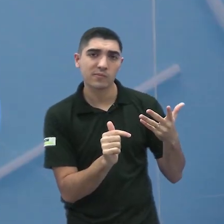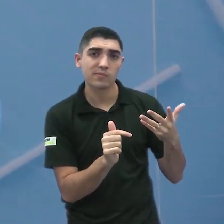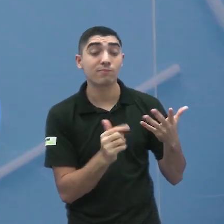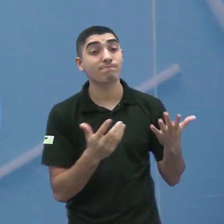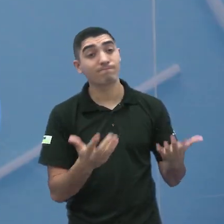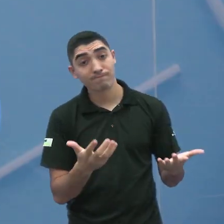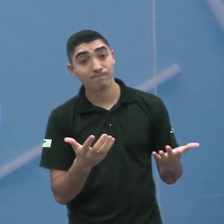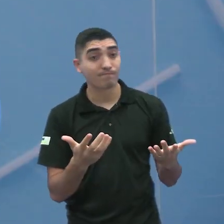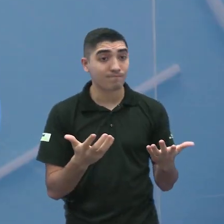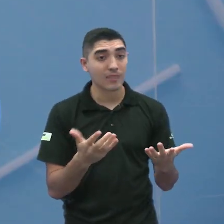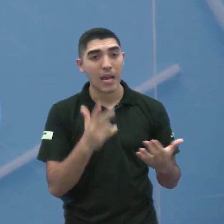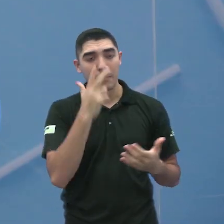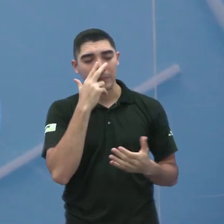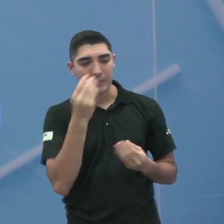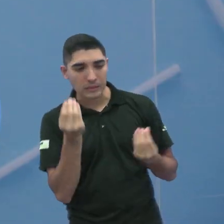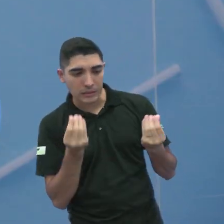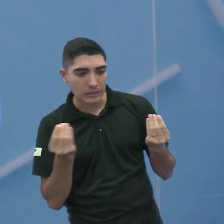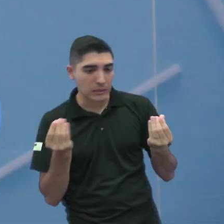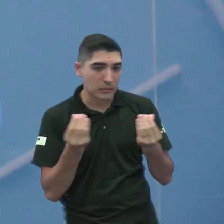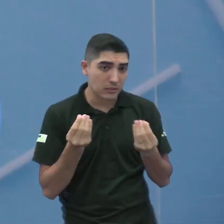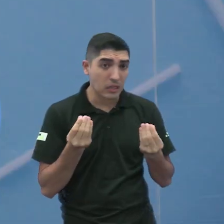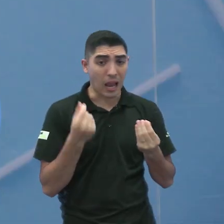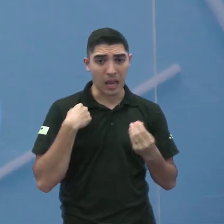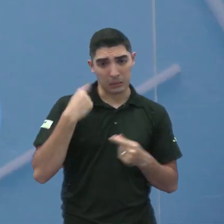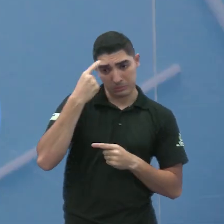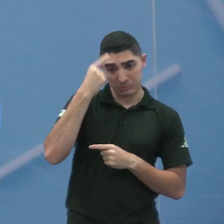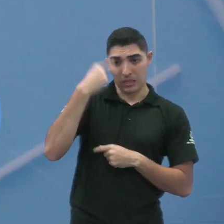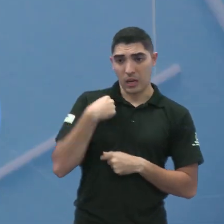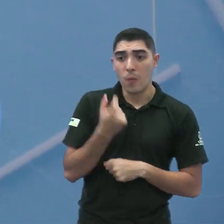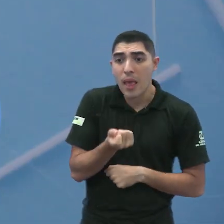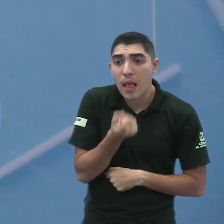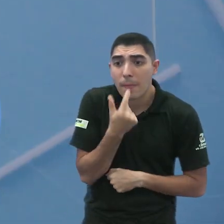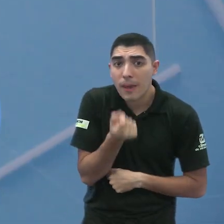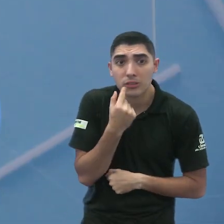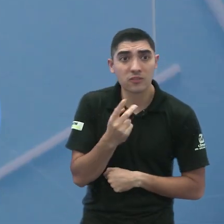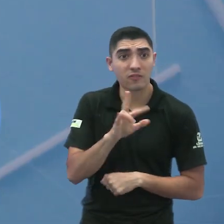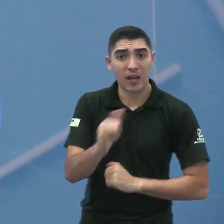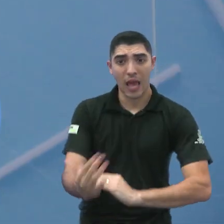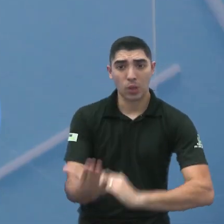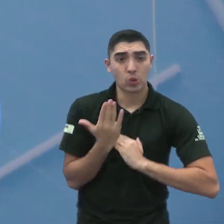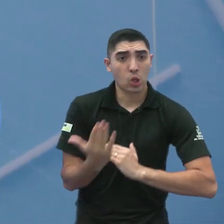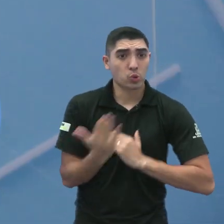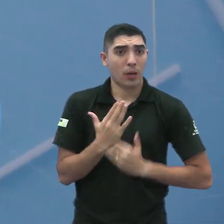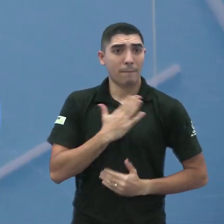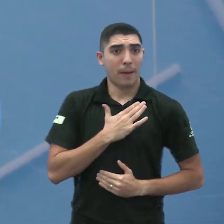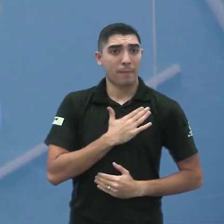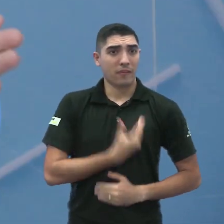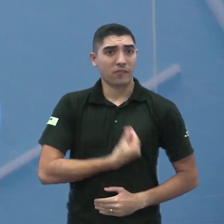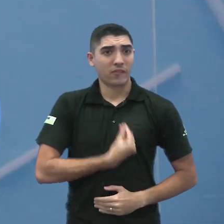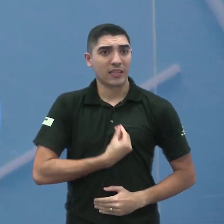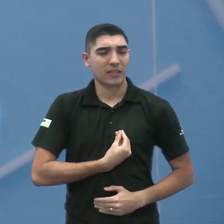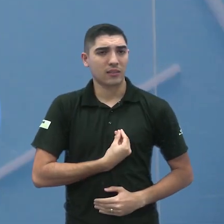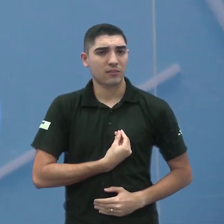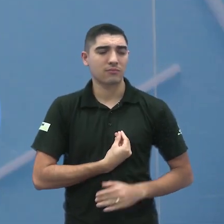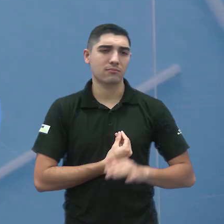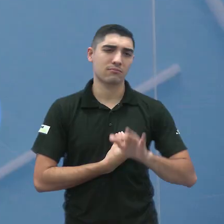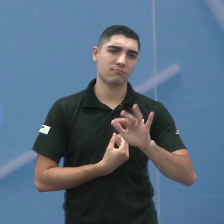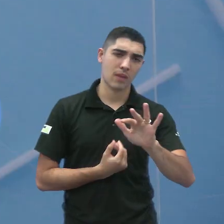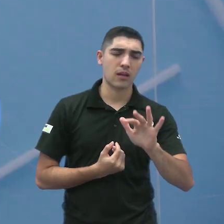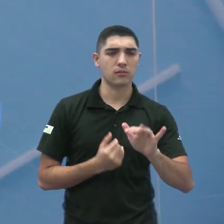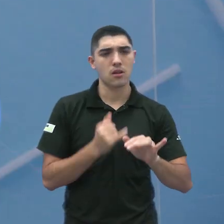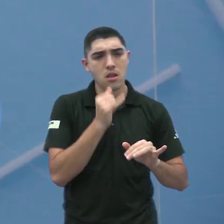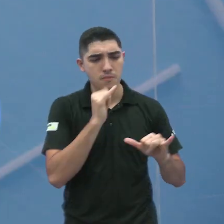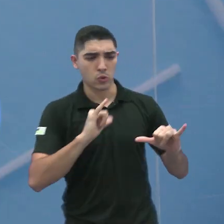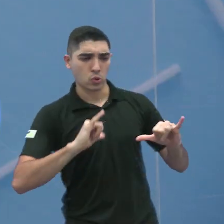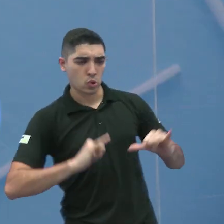concreta, e ser imune àquilo, e buscar, às vezes, medicação, como se a medicação fosse uma resposta a um acontecimento da vida real. Lógico que